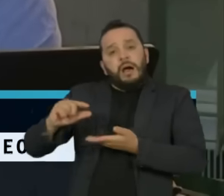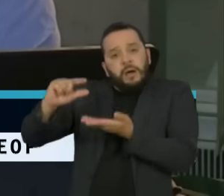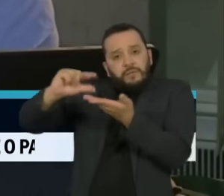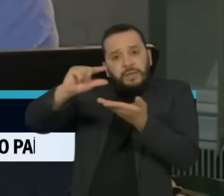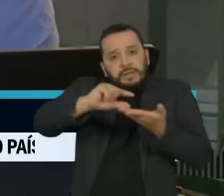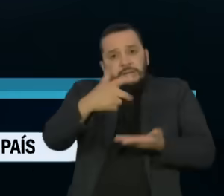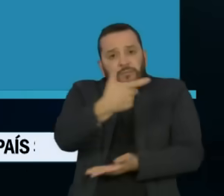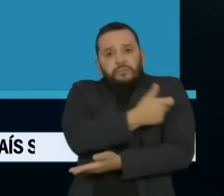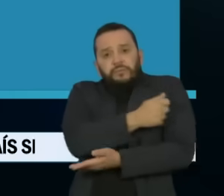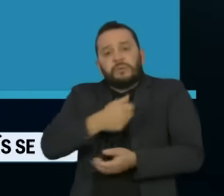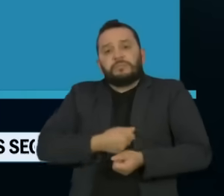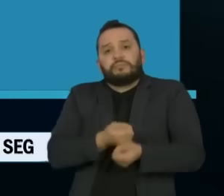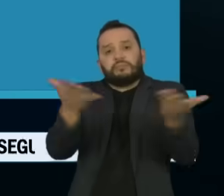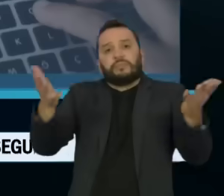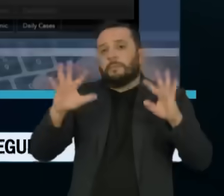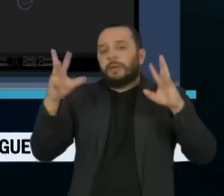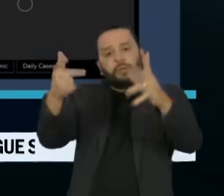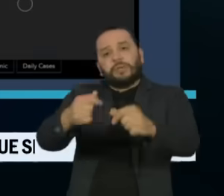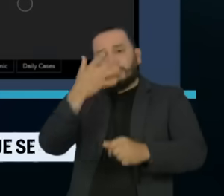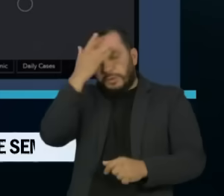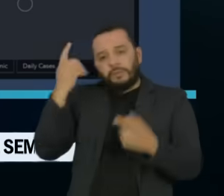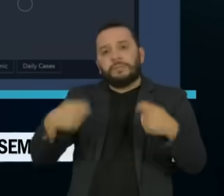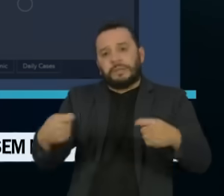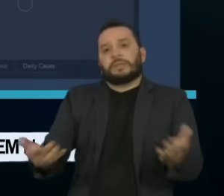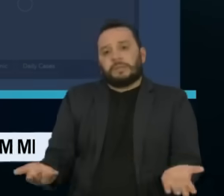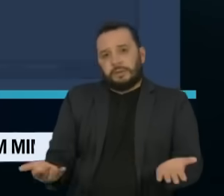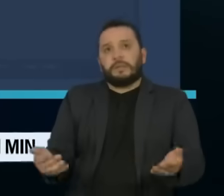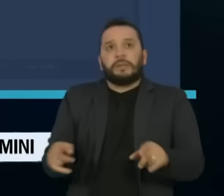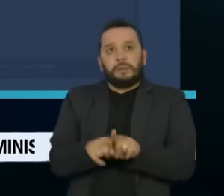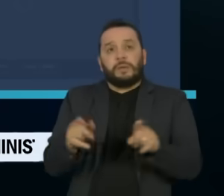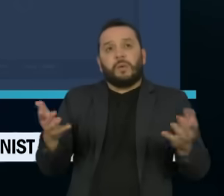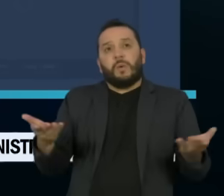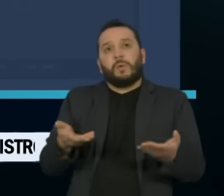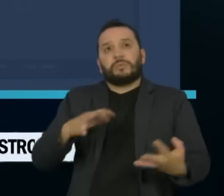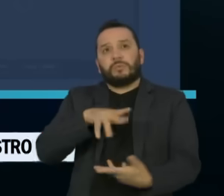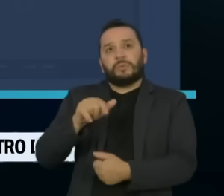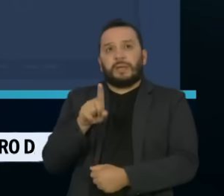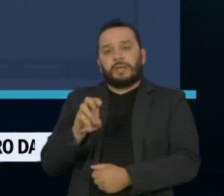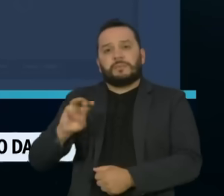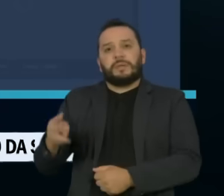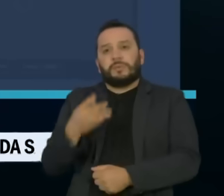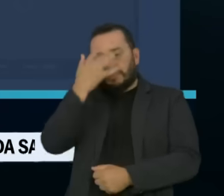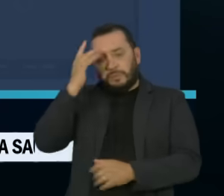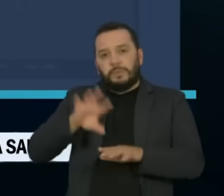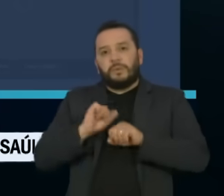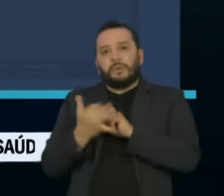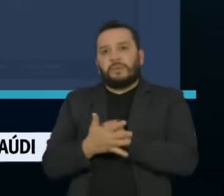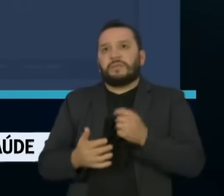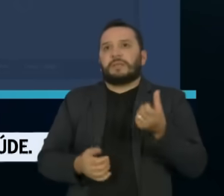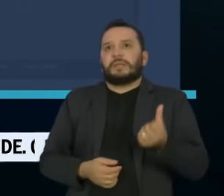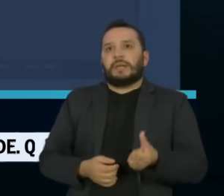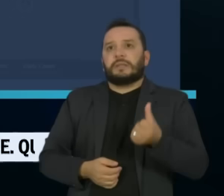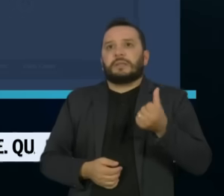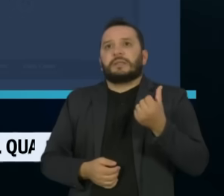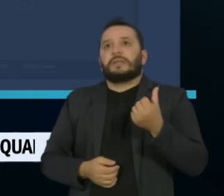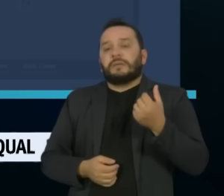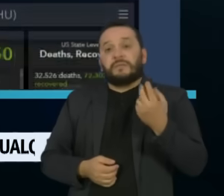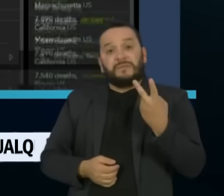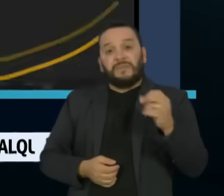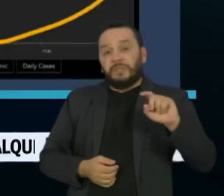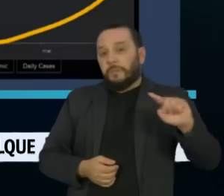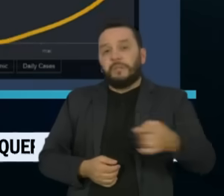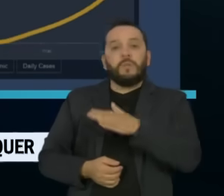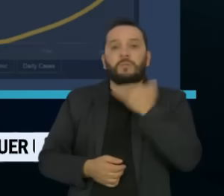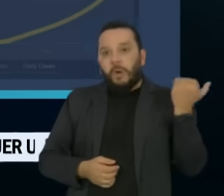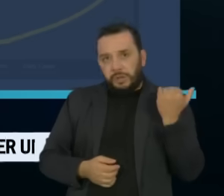para todos. O mundo bateu hoje a marca de 15 milhões de casos confirmados, cerca de 620 mil